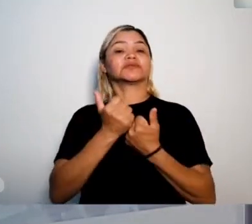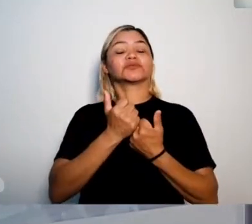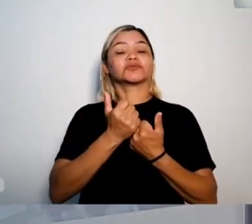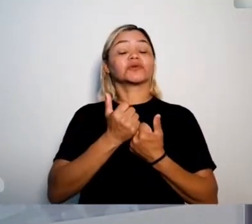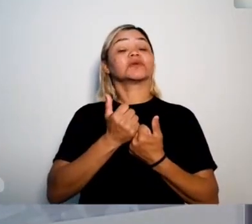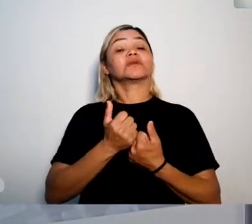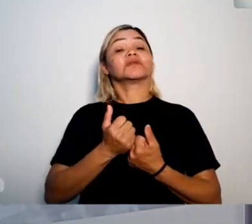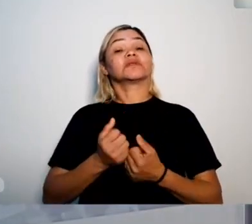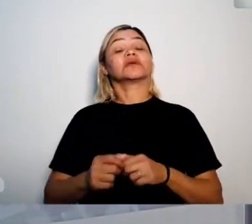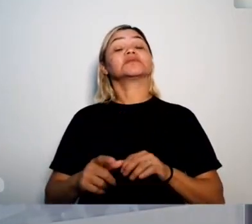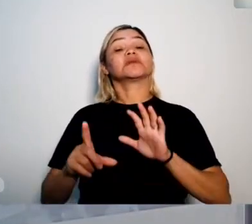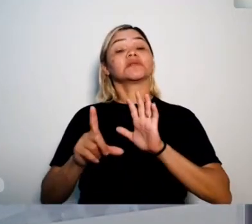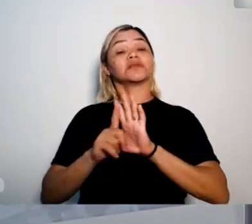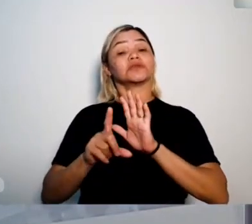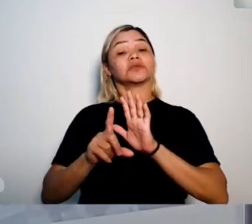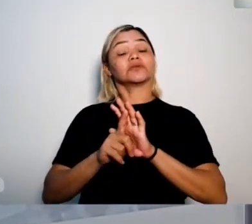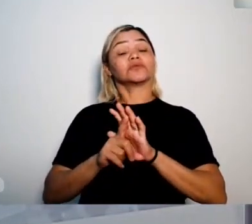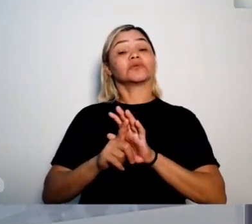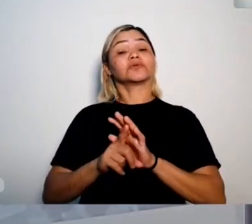nosso queridíssimo